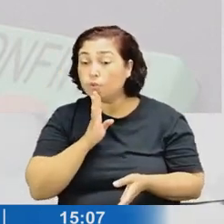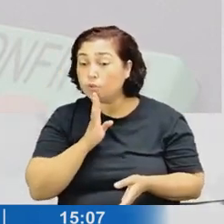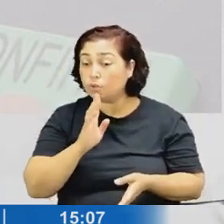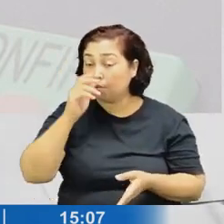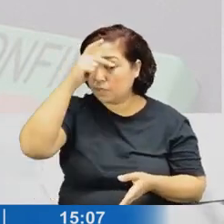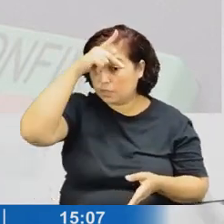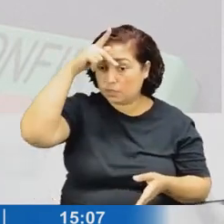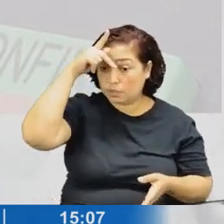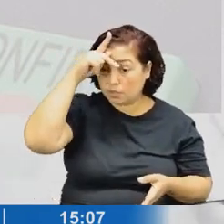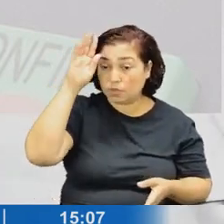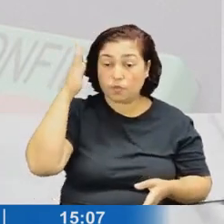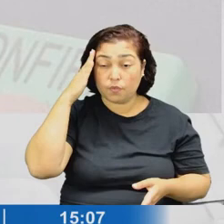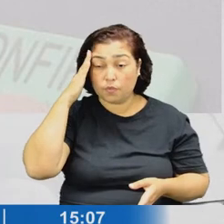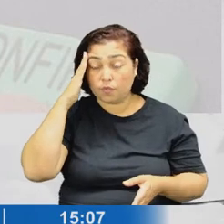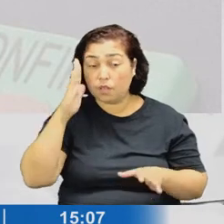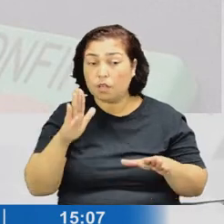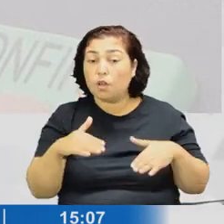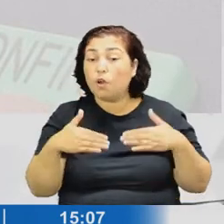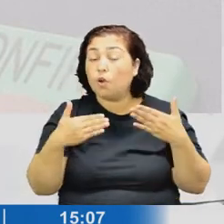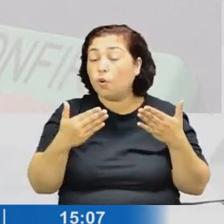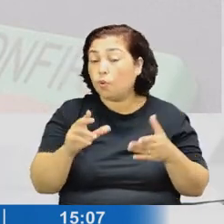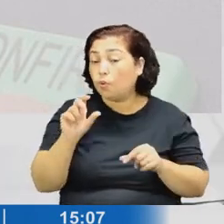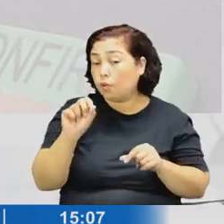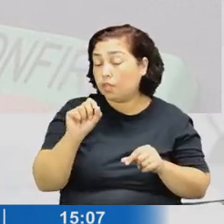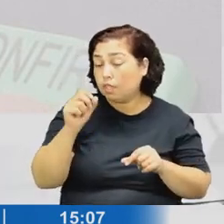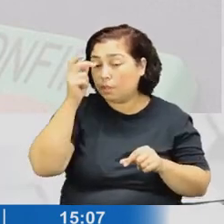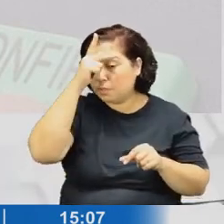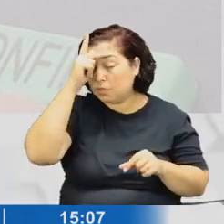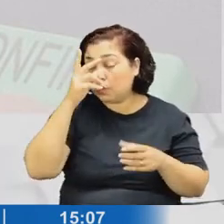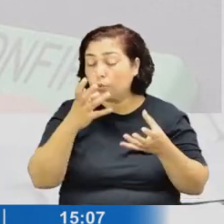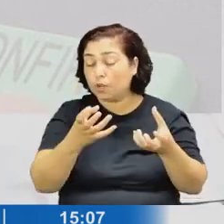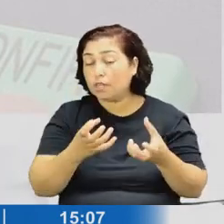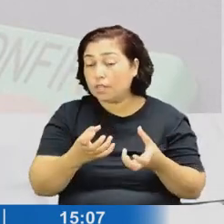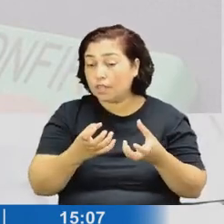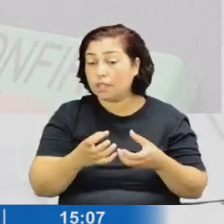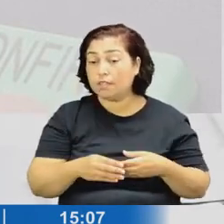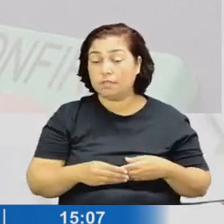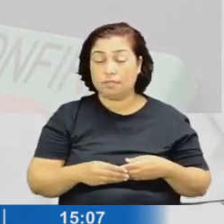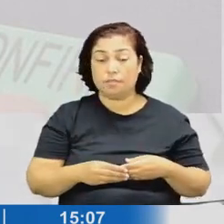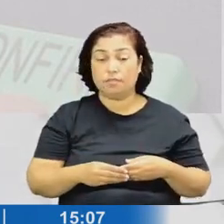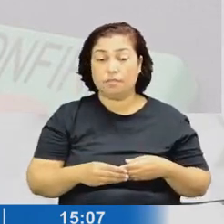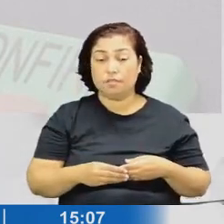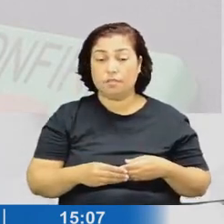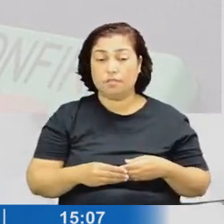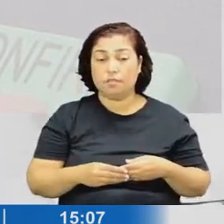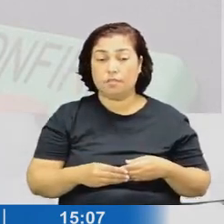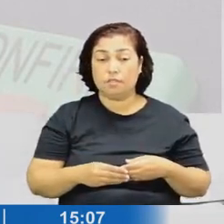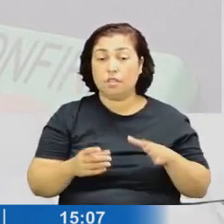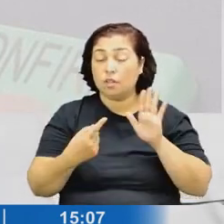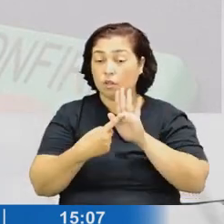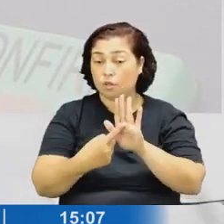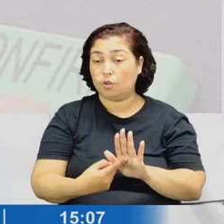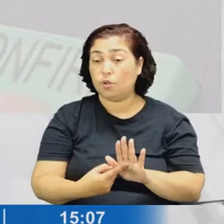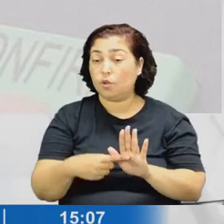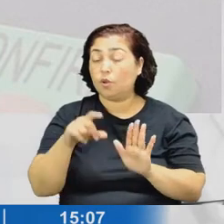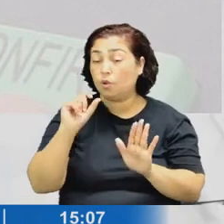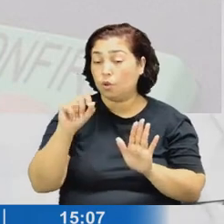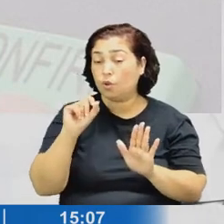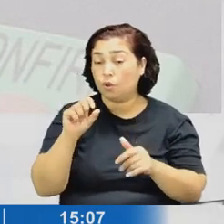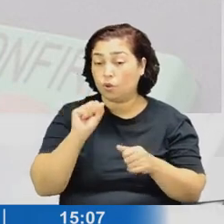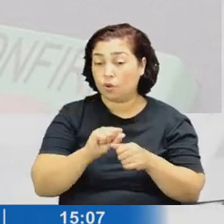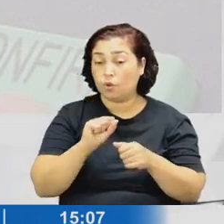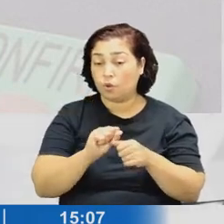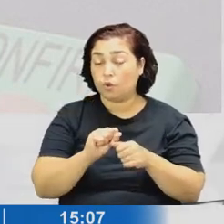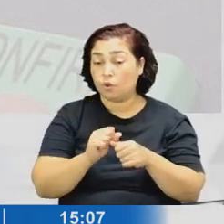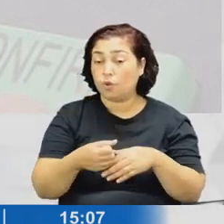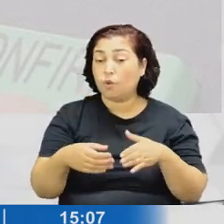você vai entender o que que tu é dor e desejo dessa galera e através do dor e desejo você vai mostrar o que você está fazendo tanto para